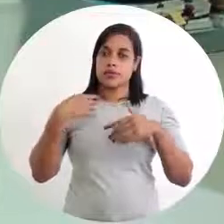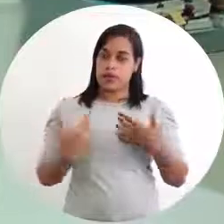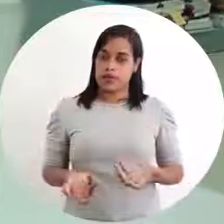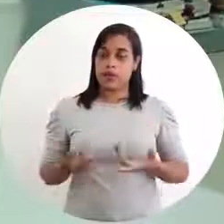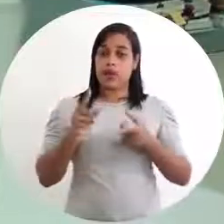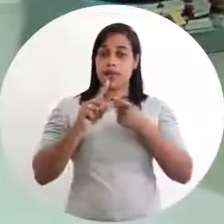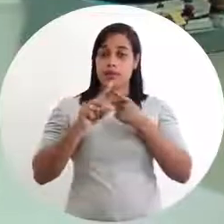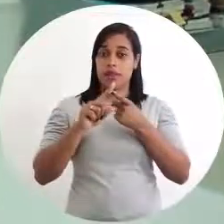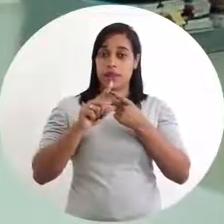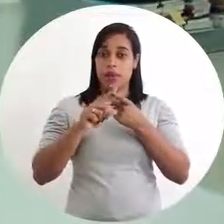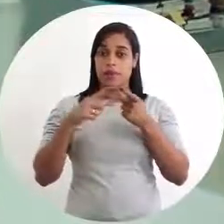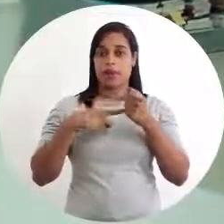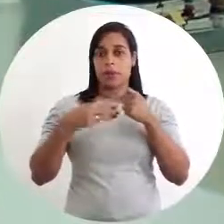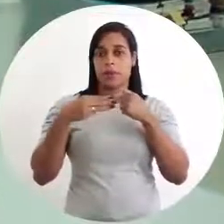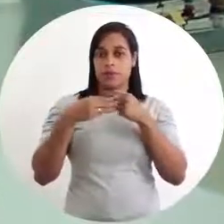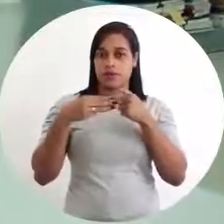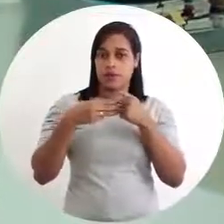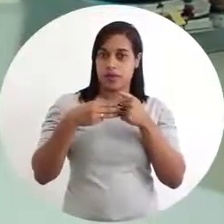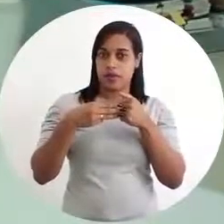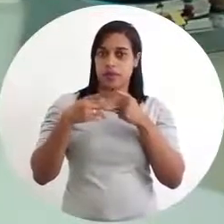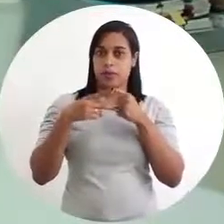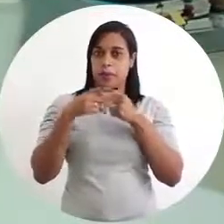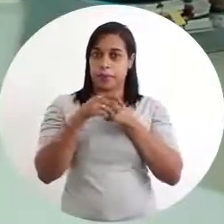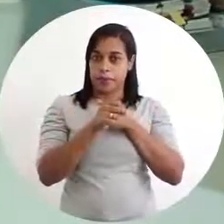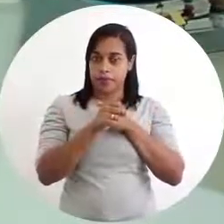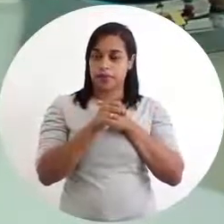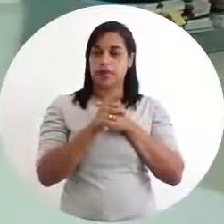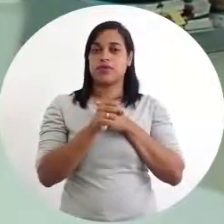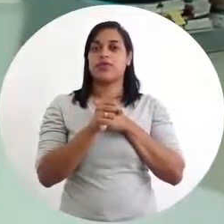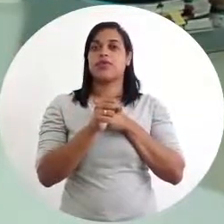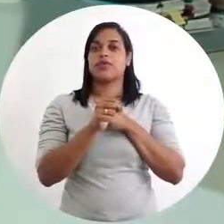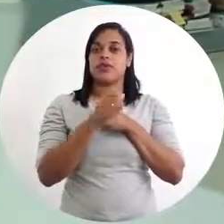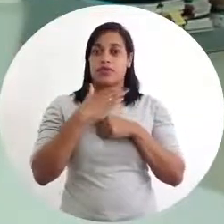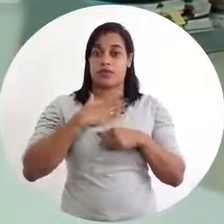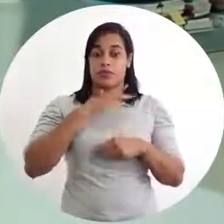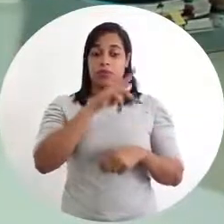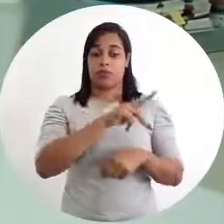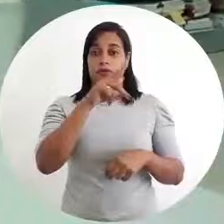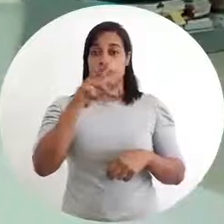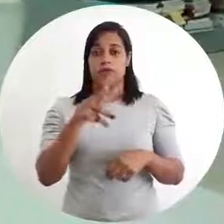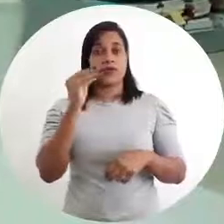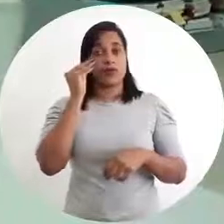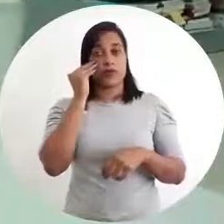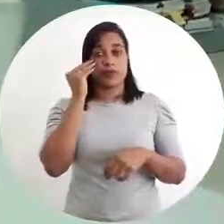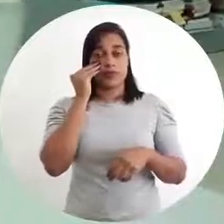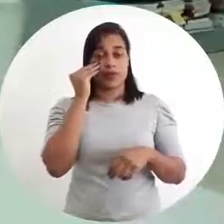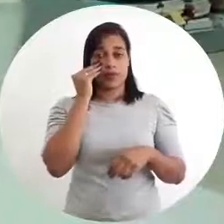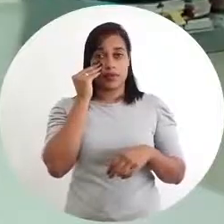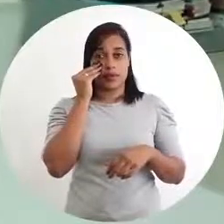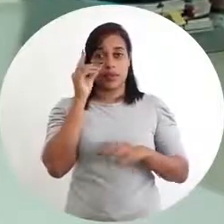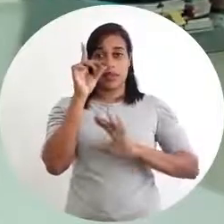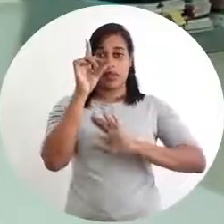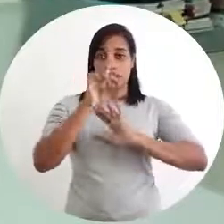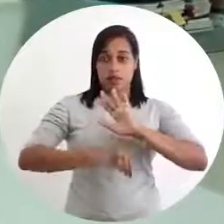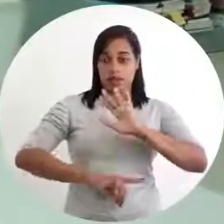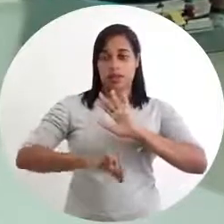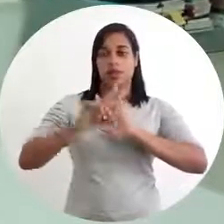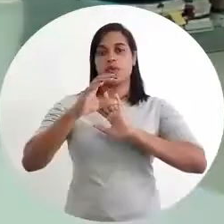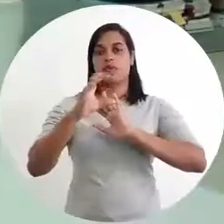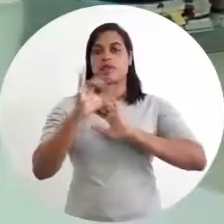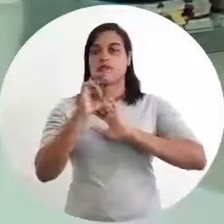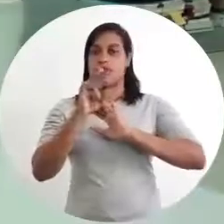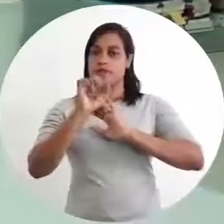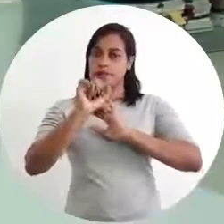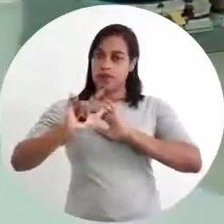também, tenho mestrado, pós-graduação, sou professor especificamente da área de Direito Processual